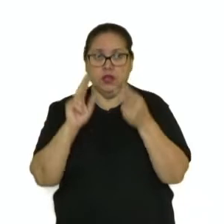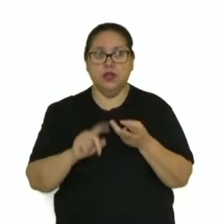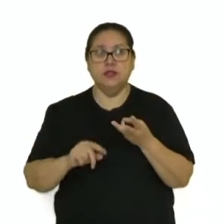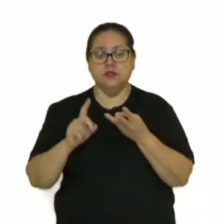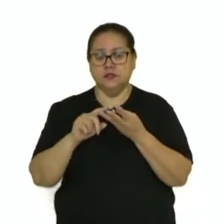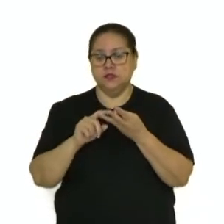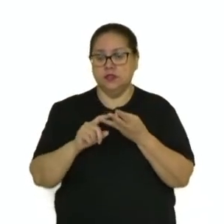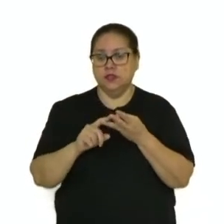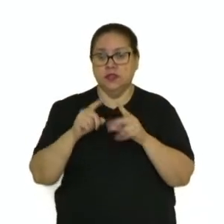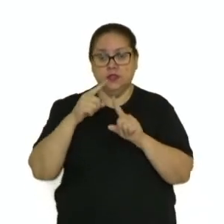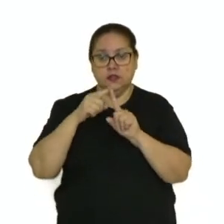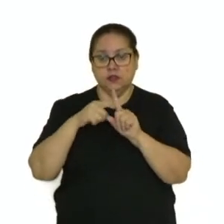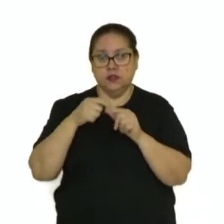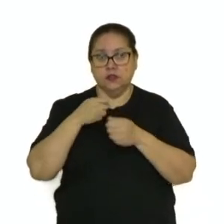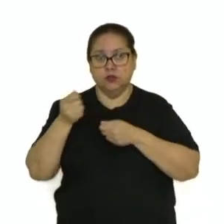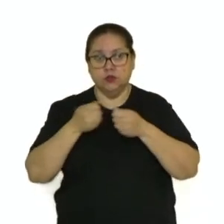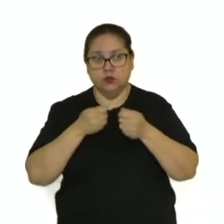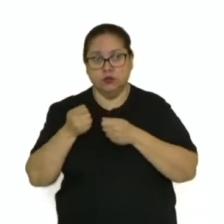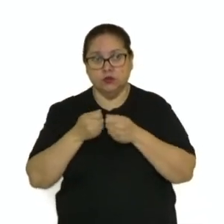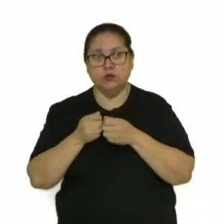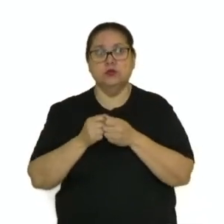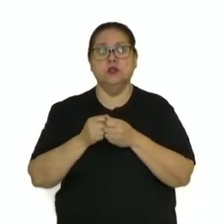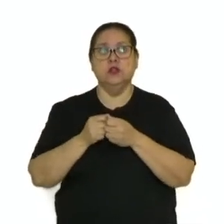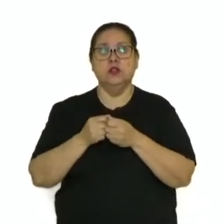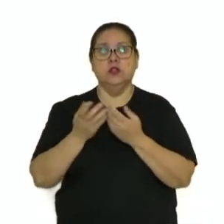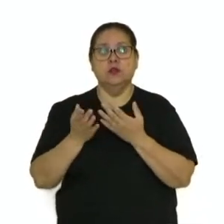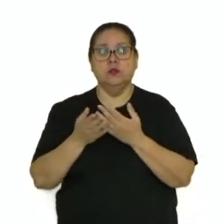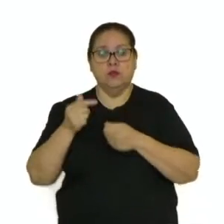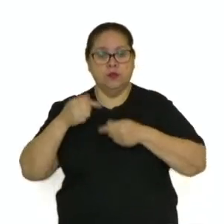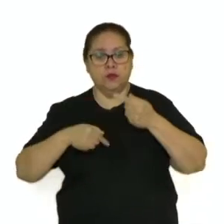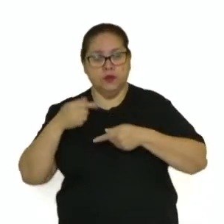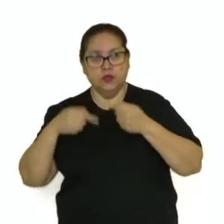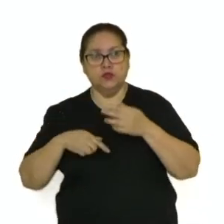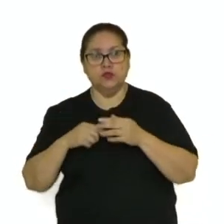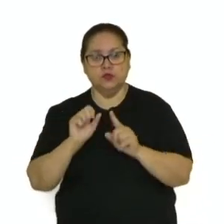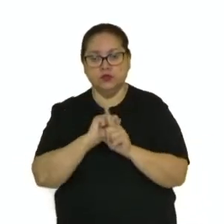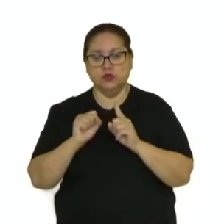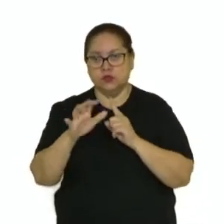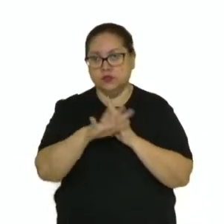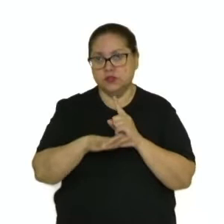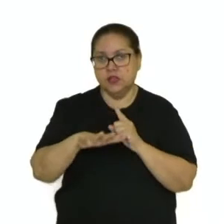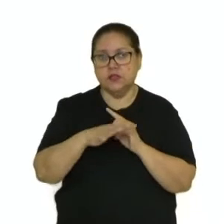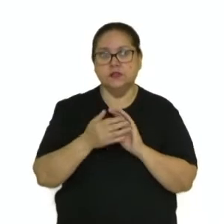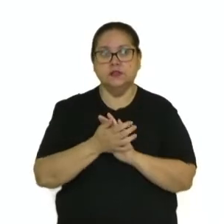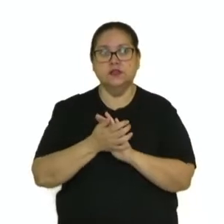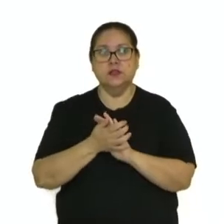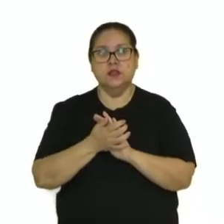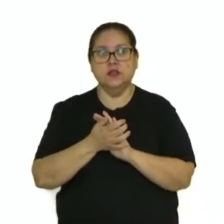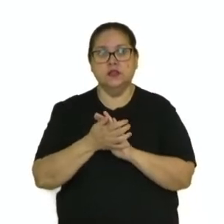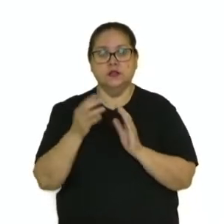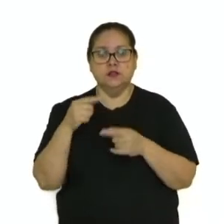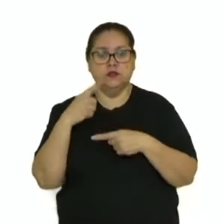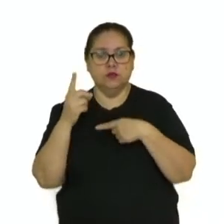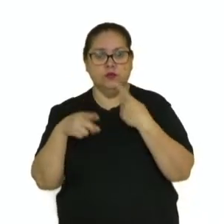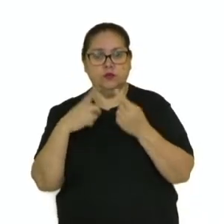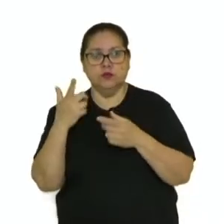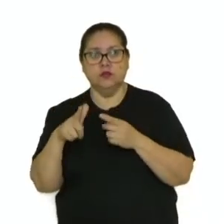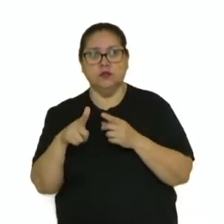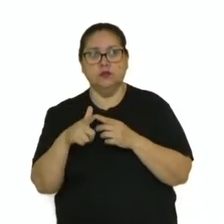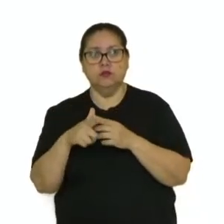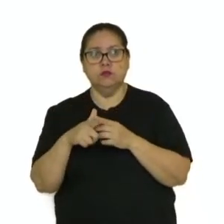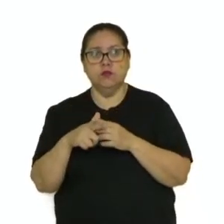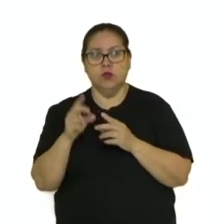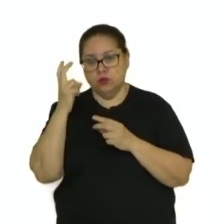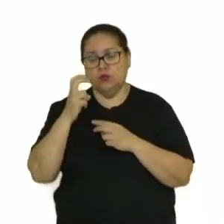naturais, critérios econômicos, critérios, no caso aqui, políticos, sociais, além de outros, como por exemplo a